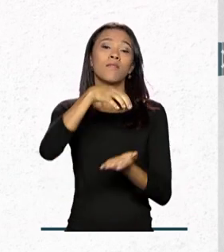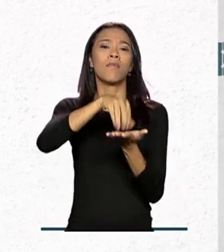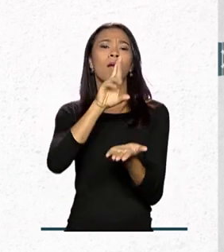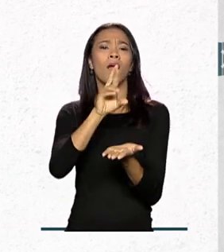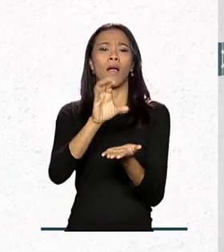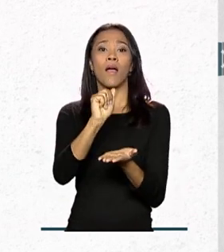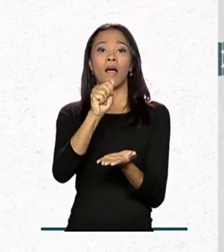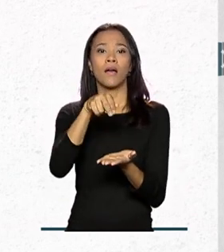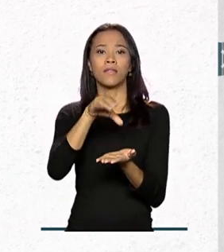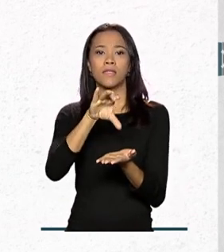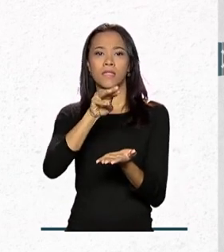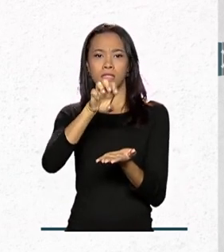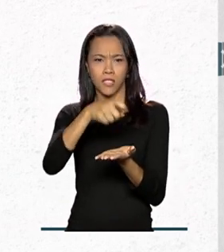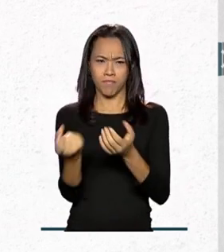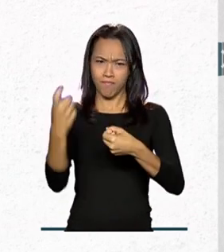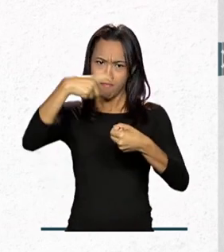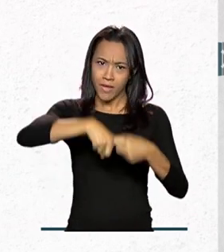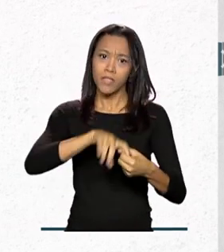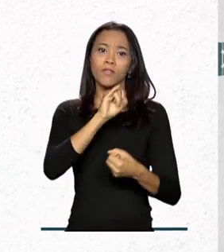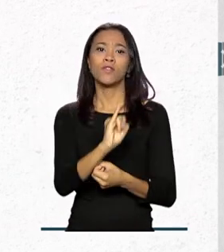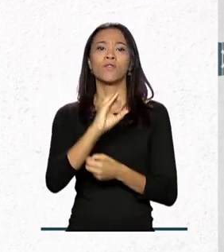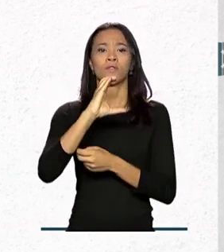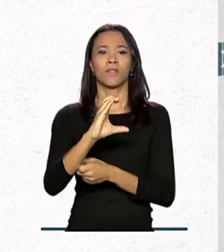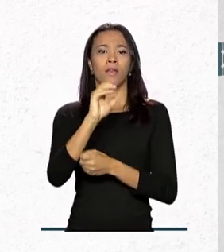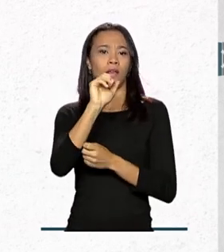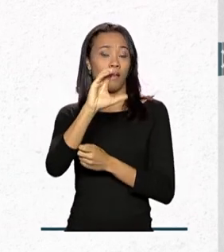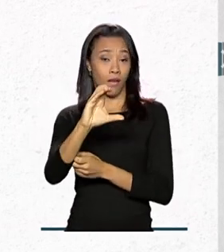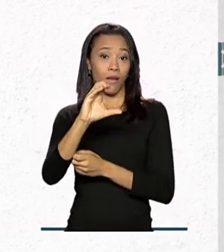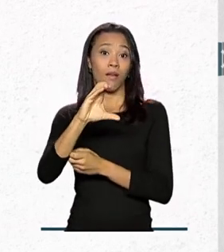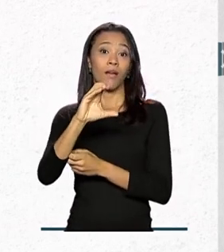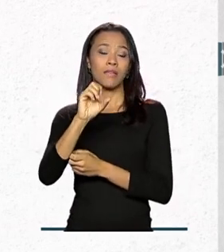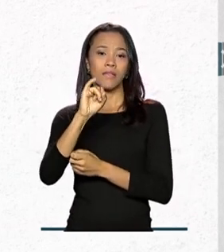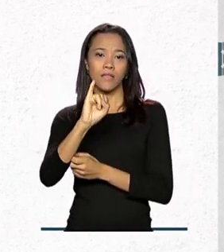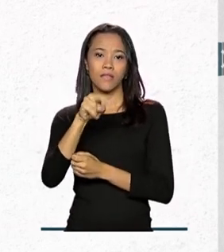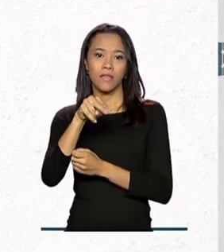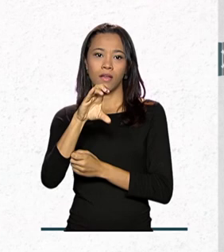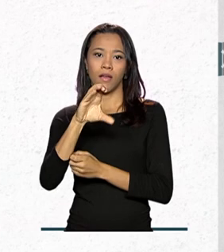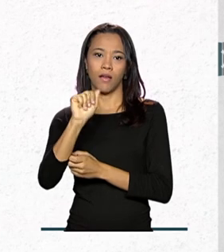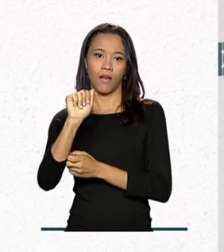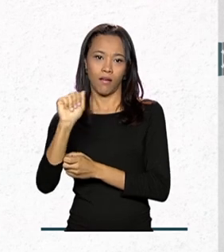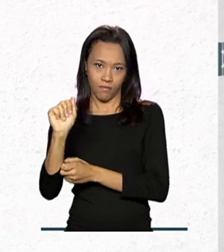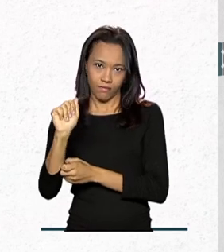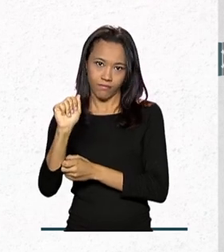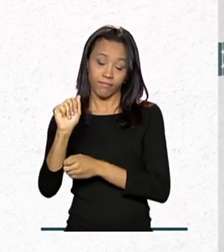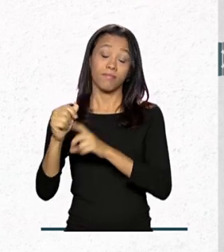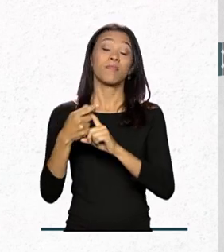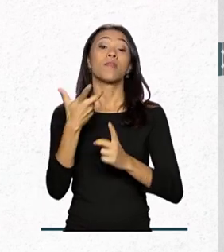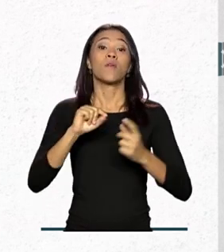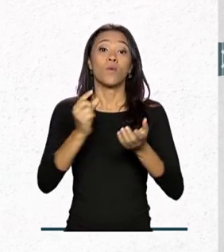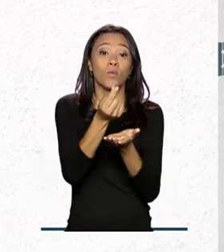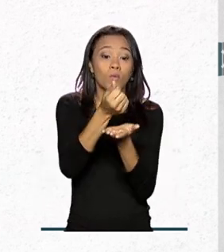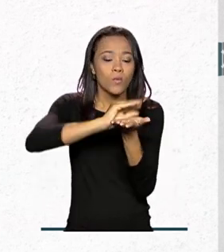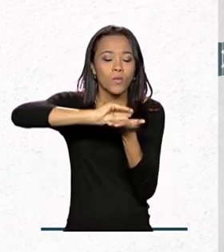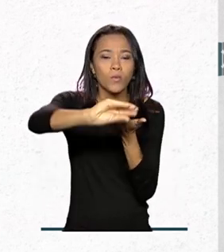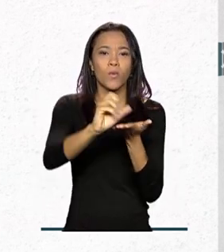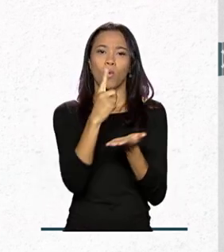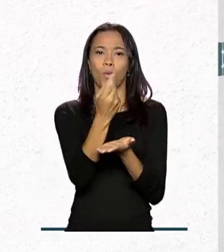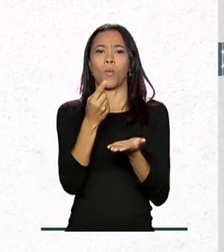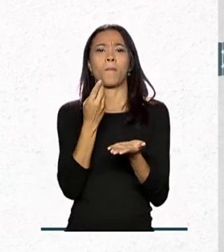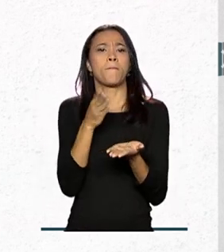Ancine em parceria com o Instituto Nacional de Cinema e Artes Audiovisuais do país vizinho. Os investimentos serão